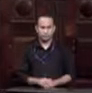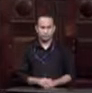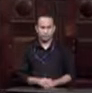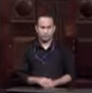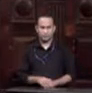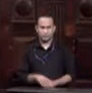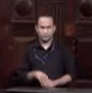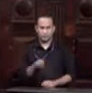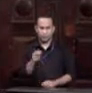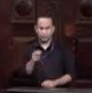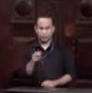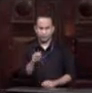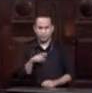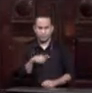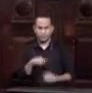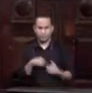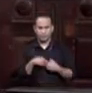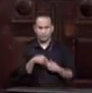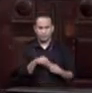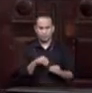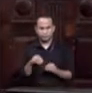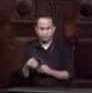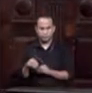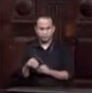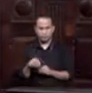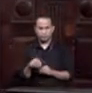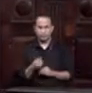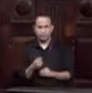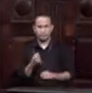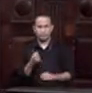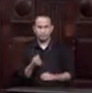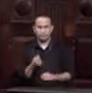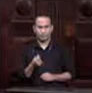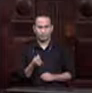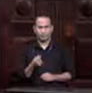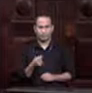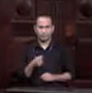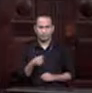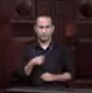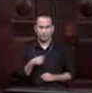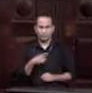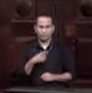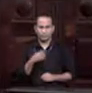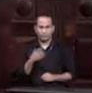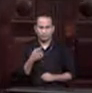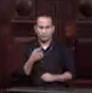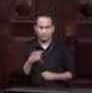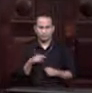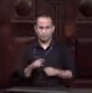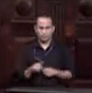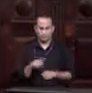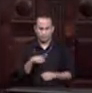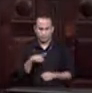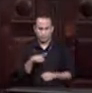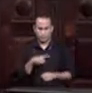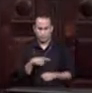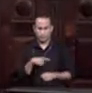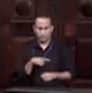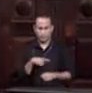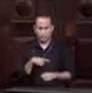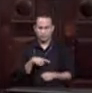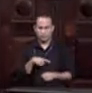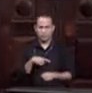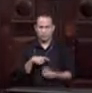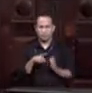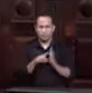por favor. Havendo o repasse de verbas provenientes do Tesouro Estadual aos fundos previstos no inciso